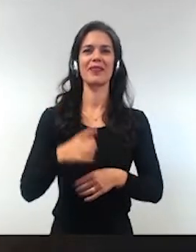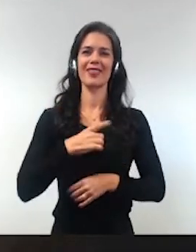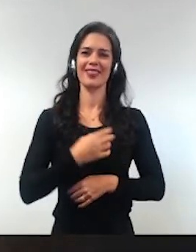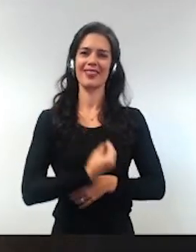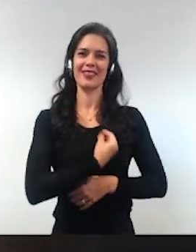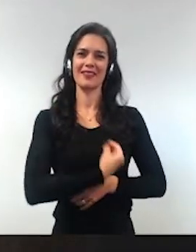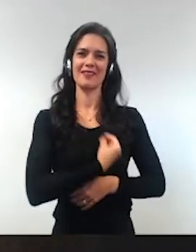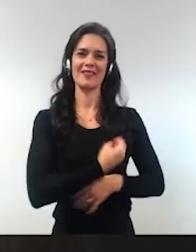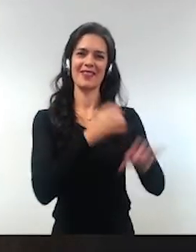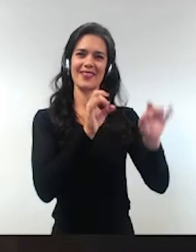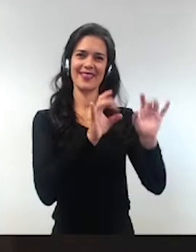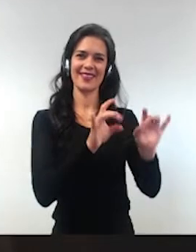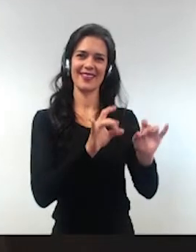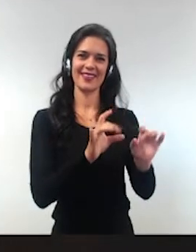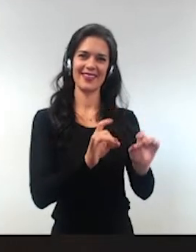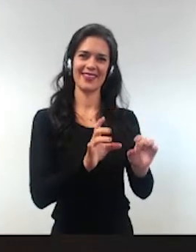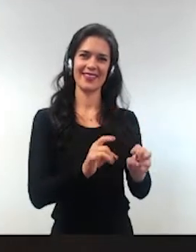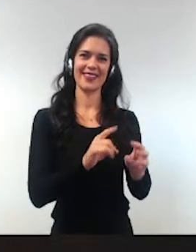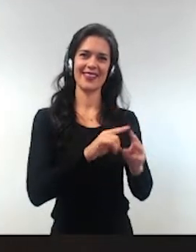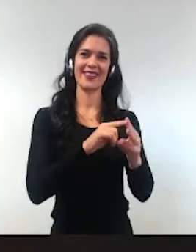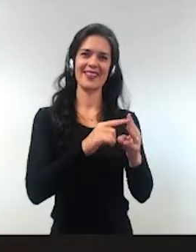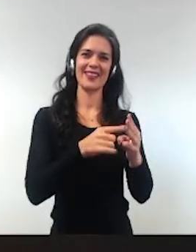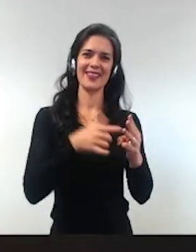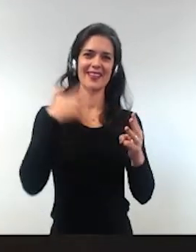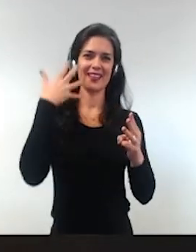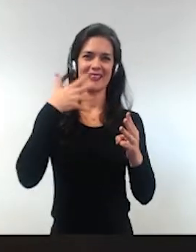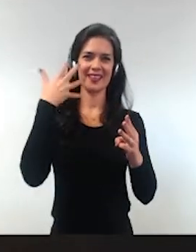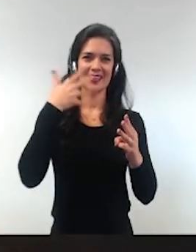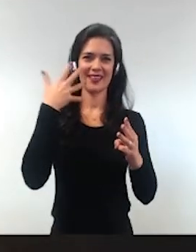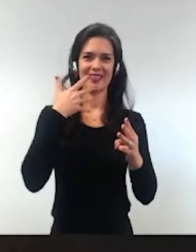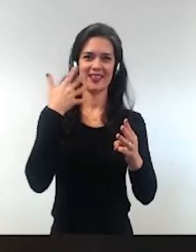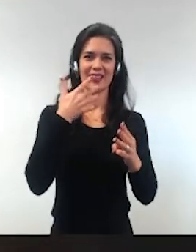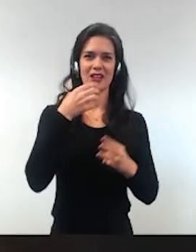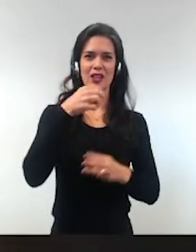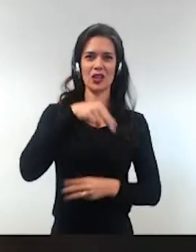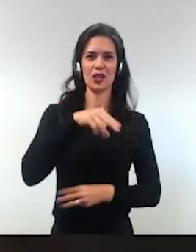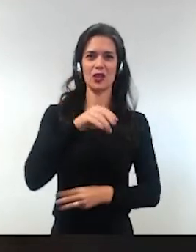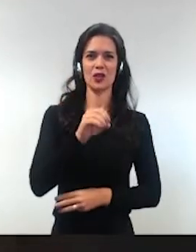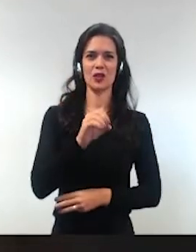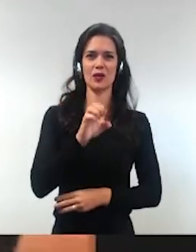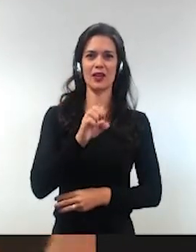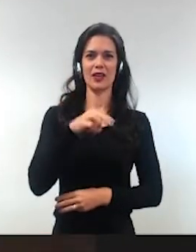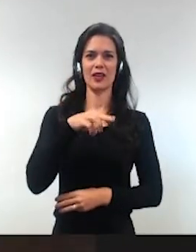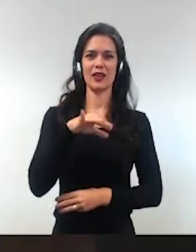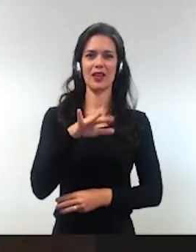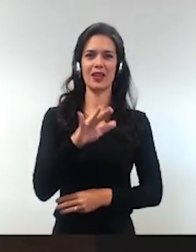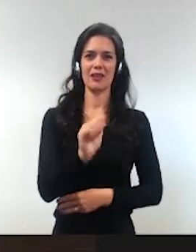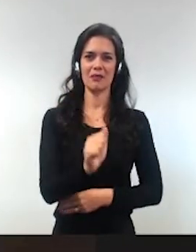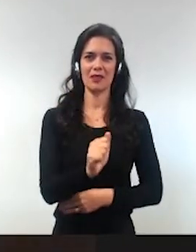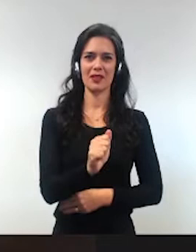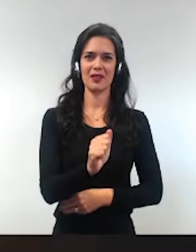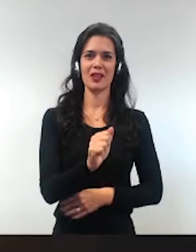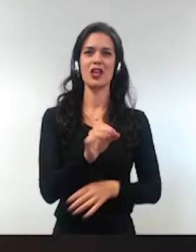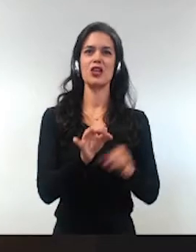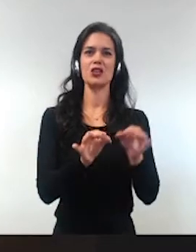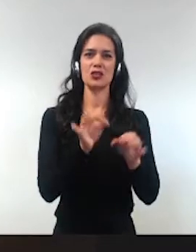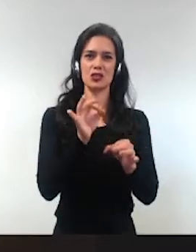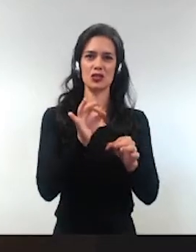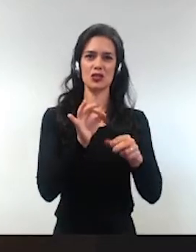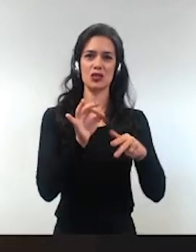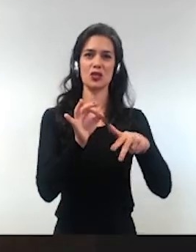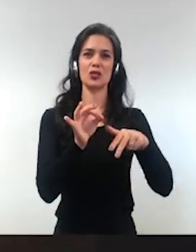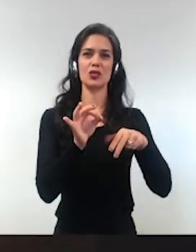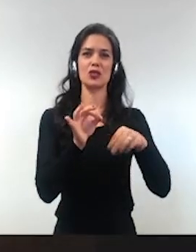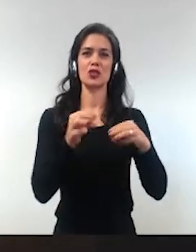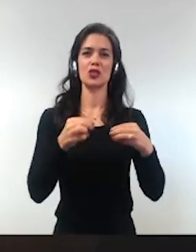presença como palestrantes da doutora Noêmia Porto, que é juíza do trabalho do TRT